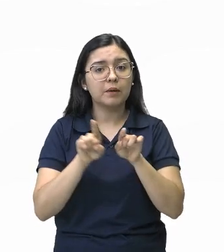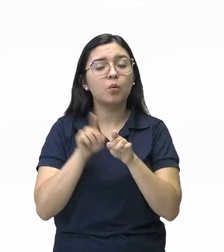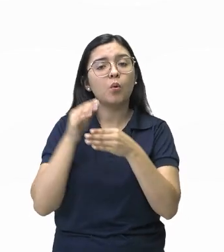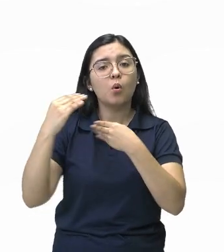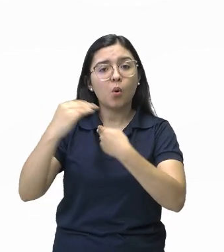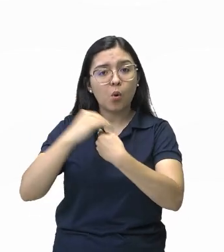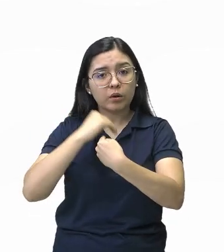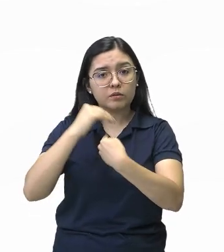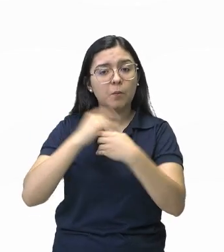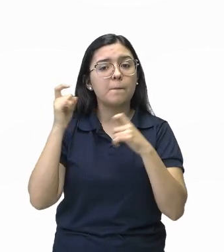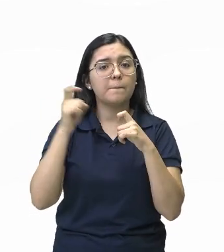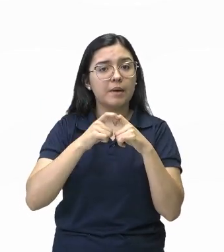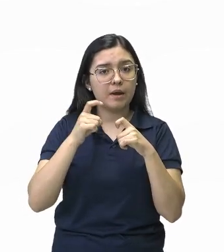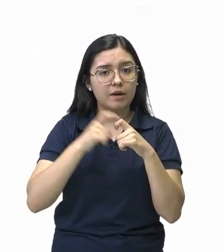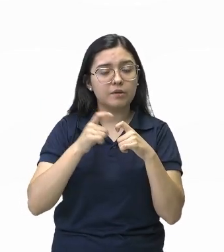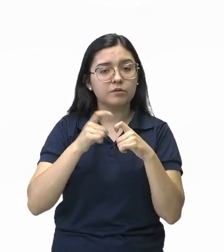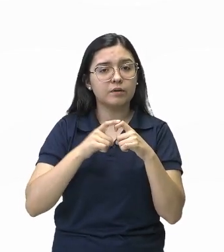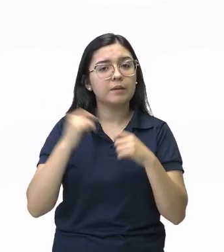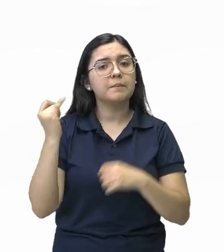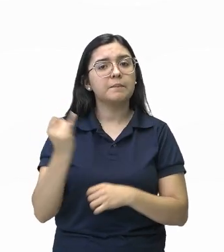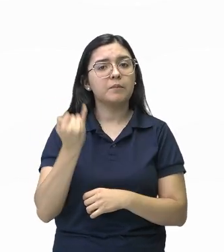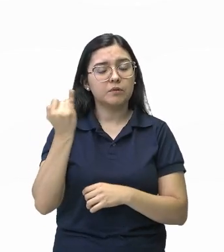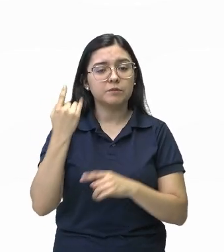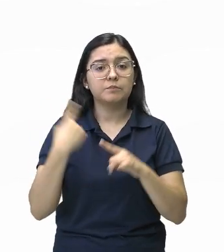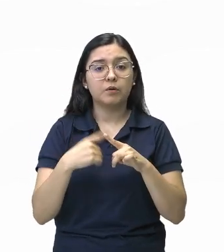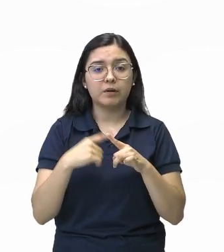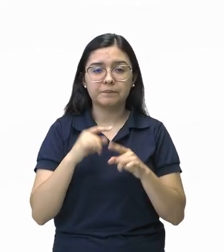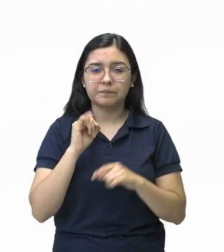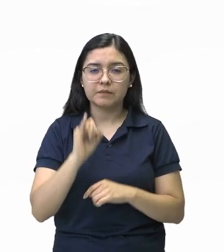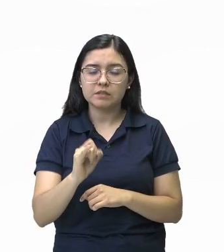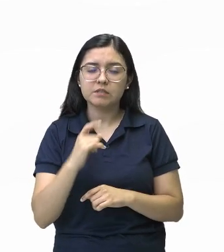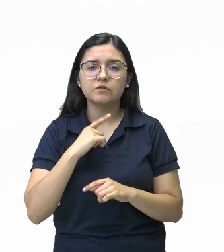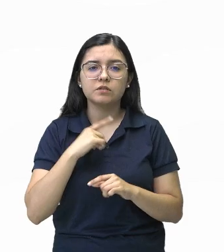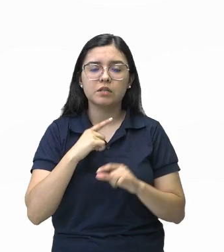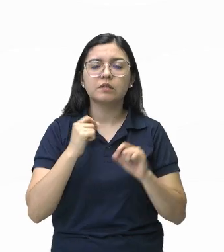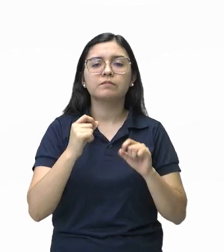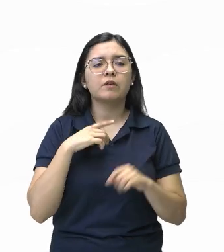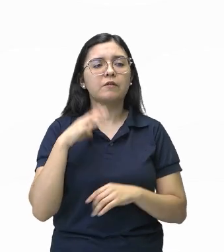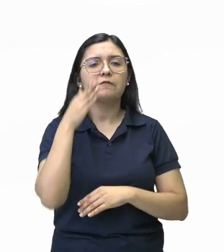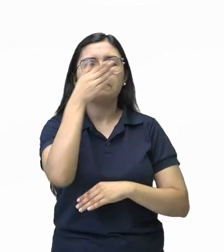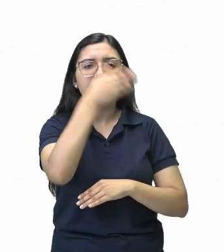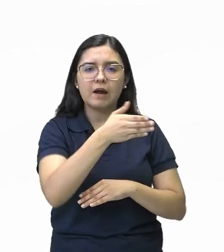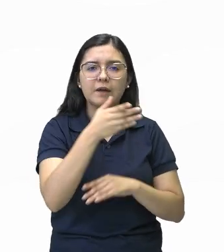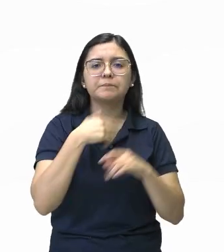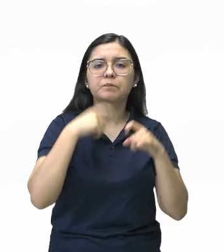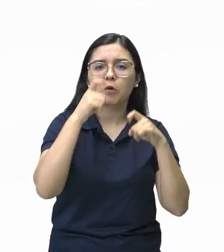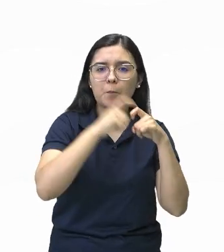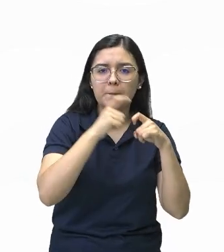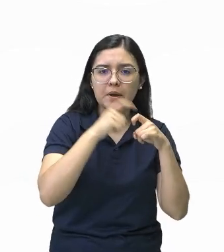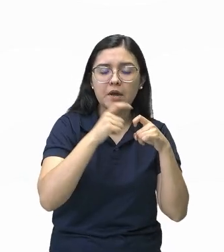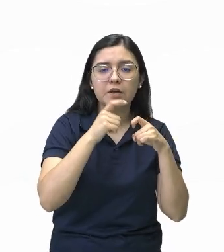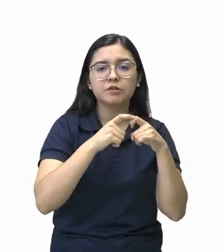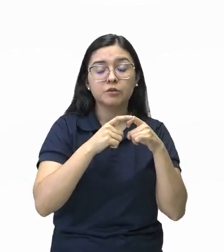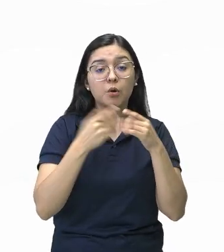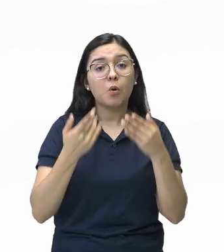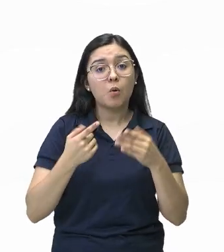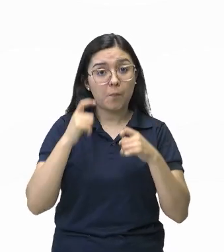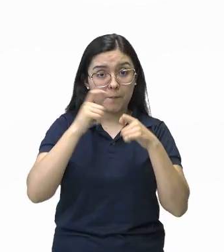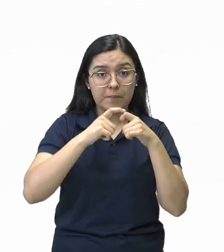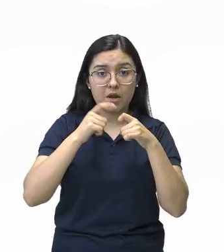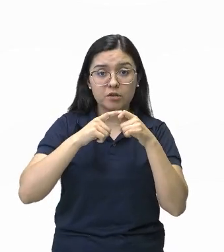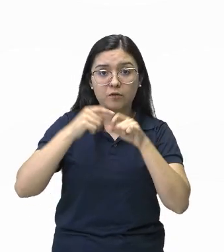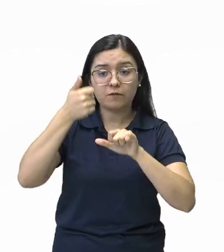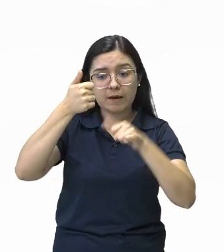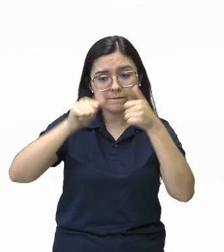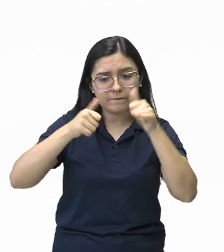é necessária porque, quando você tem um acompanhamento de um profissional da saúde, né, ele vai investigar aí